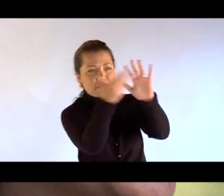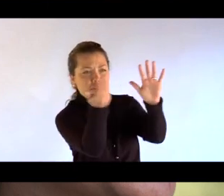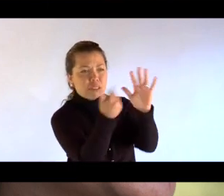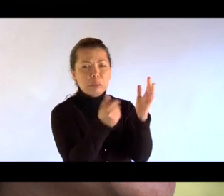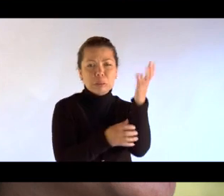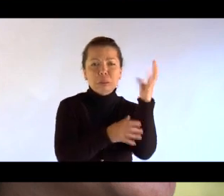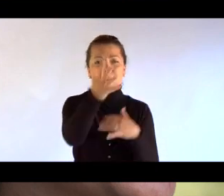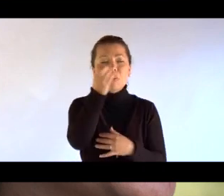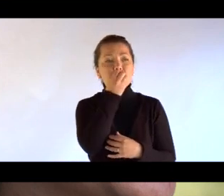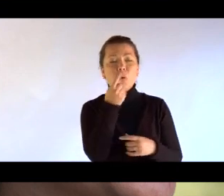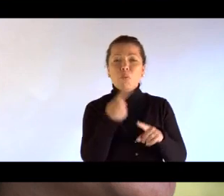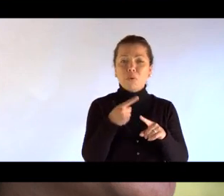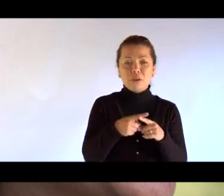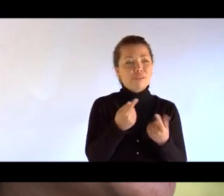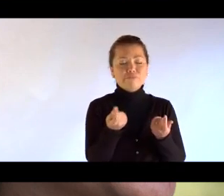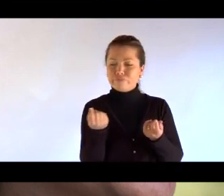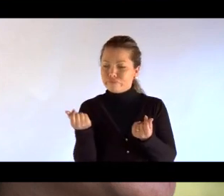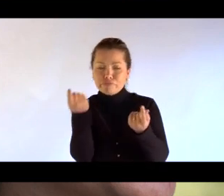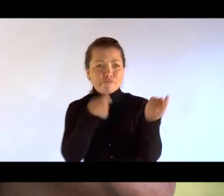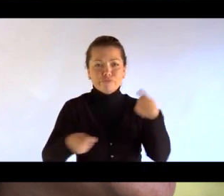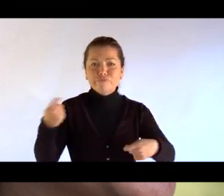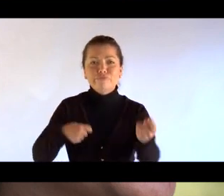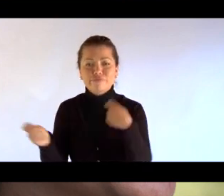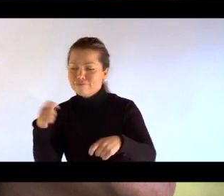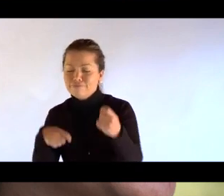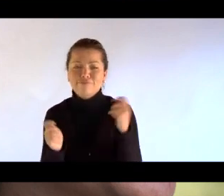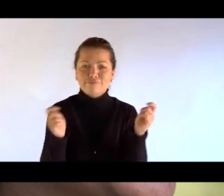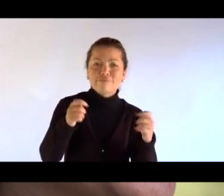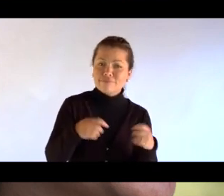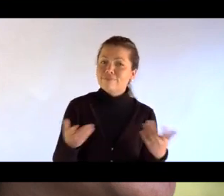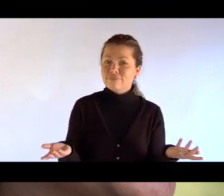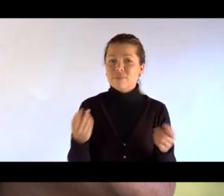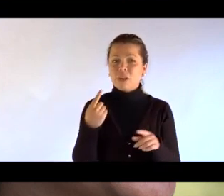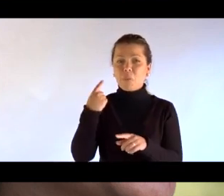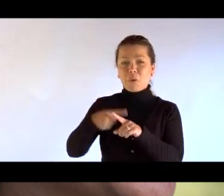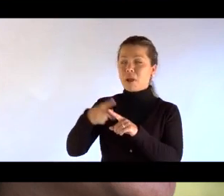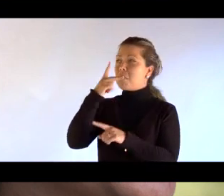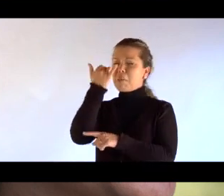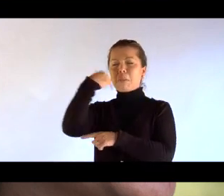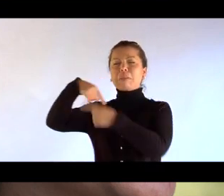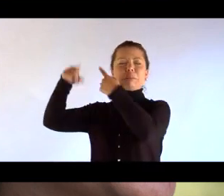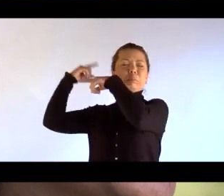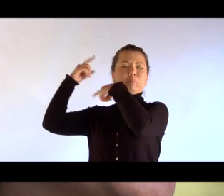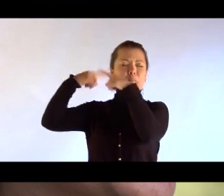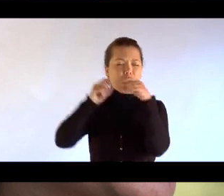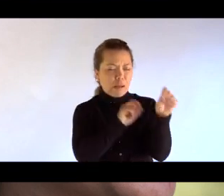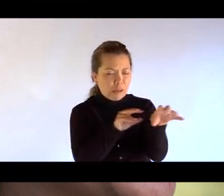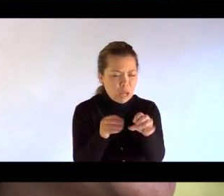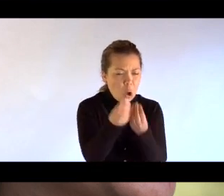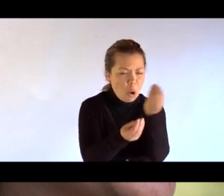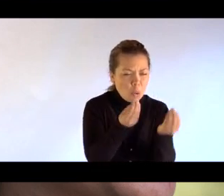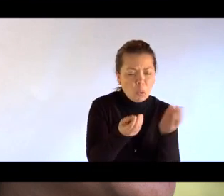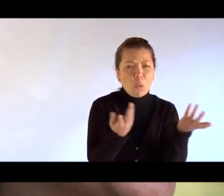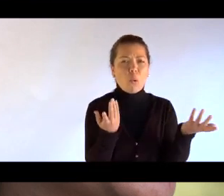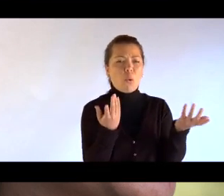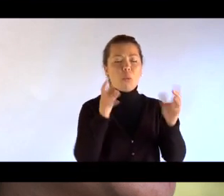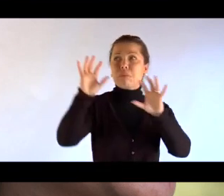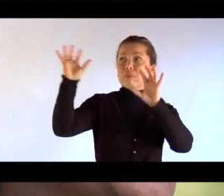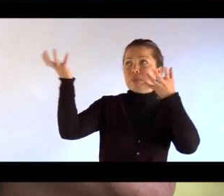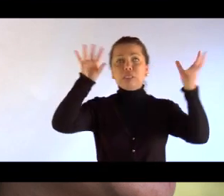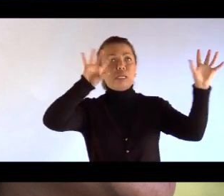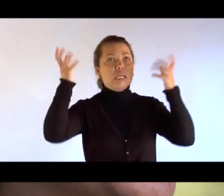essencialmente vinculado ao seu fazer, que por sua vez é indissociável da terra e do mar. A roça e a pesca